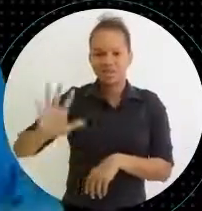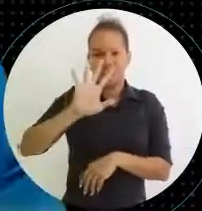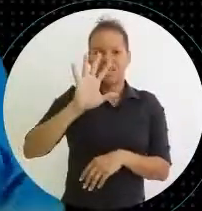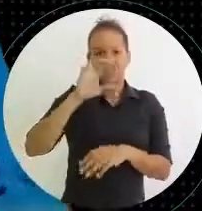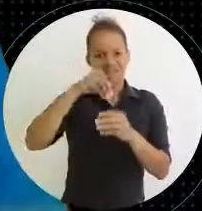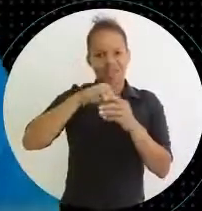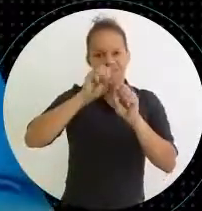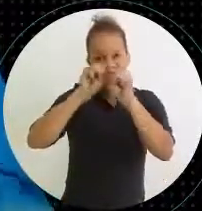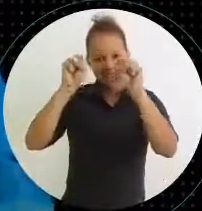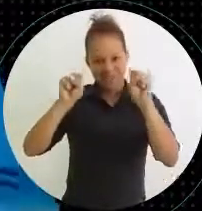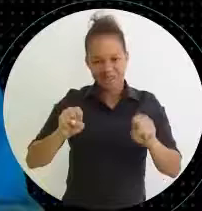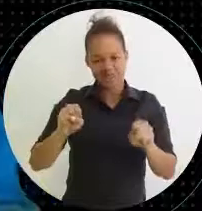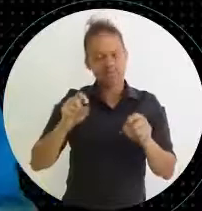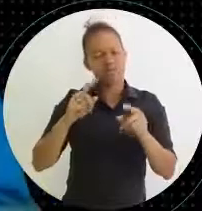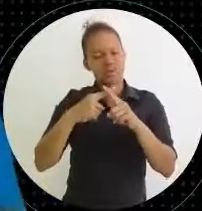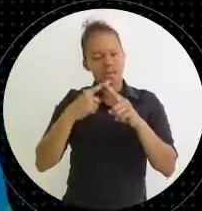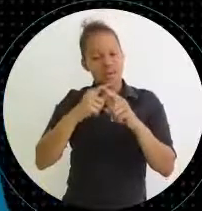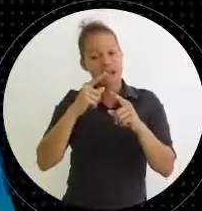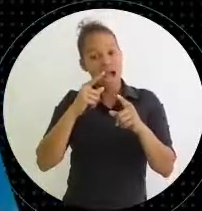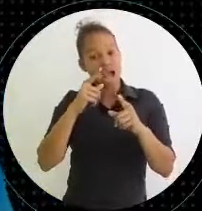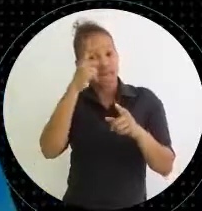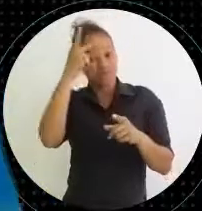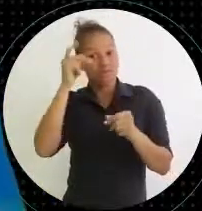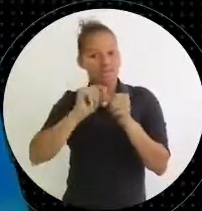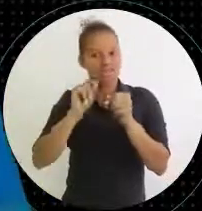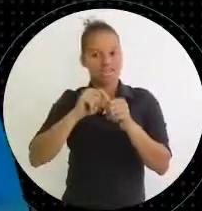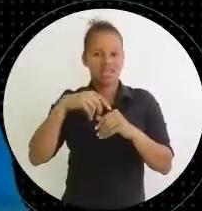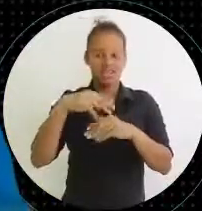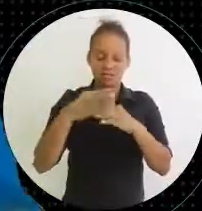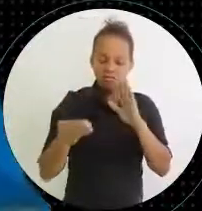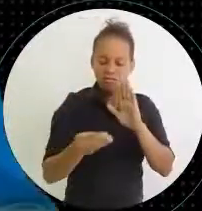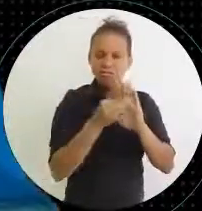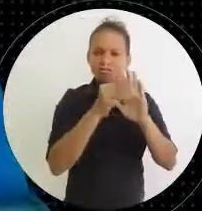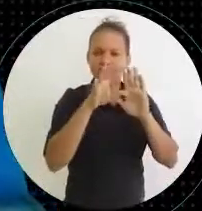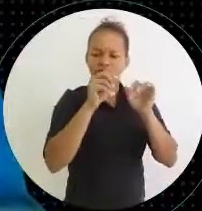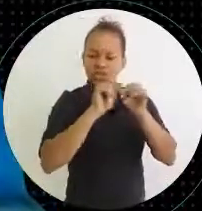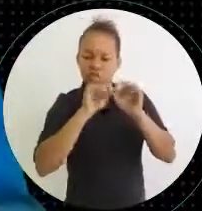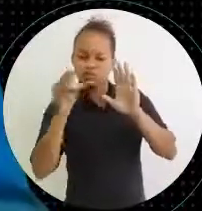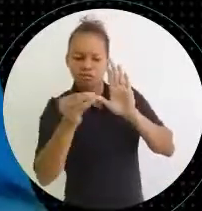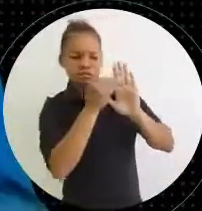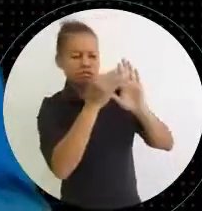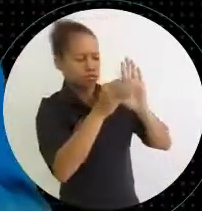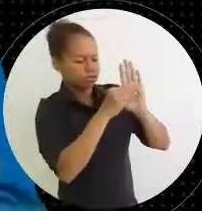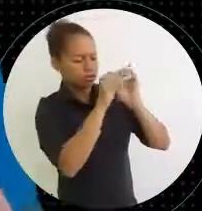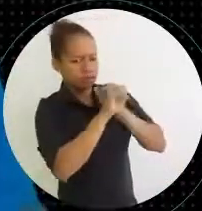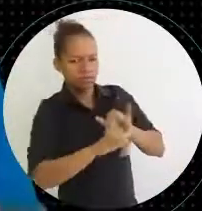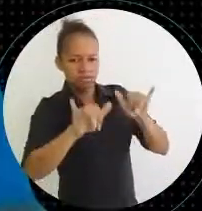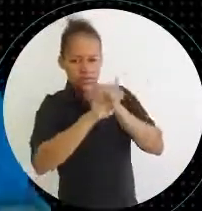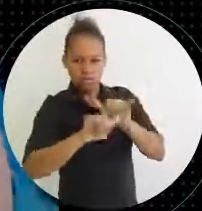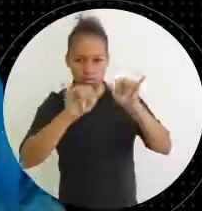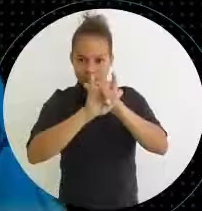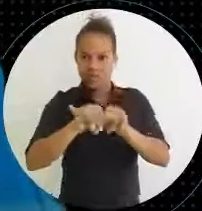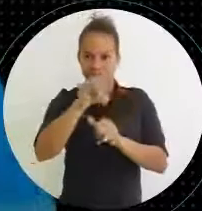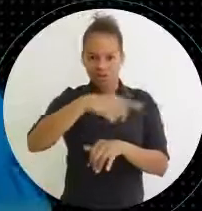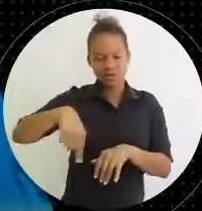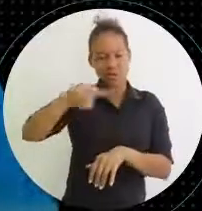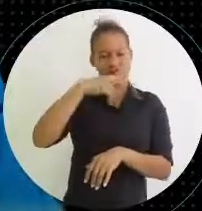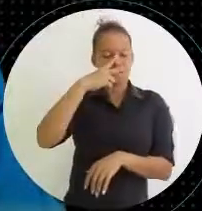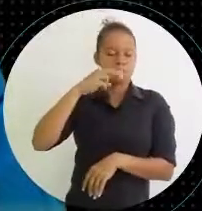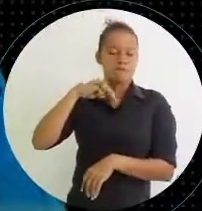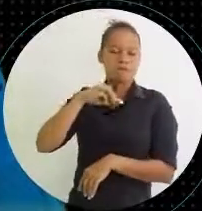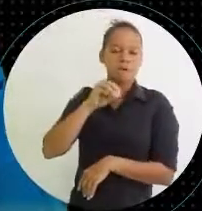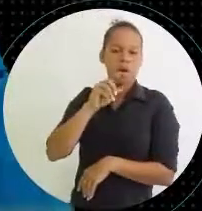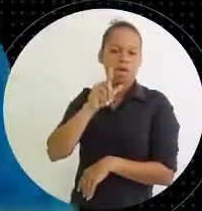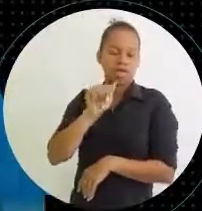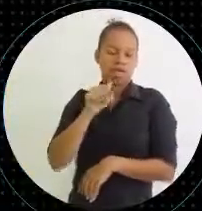Bootstrap, que o pessoal vai fazendo e vai colocando, vai fazendo, vai colocando. Você vai ter os efeitos da moda. Então, eles